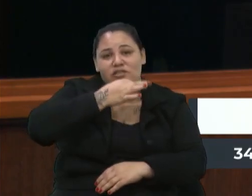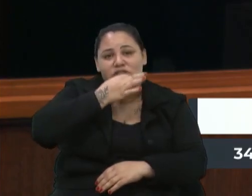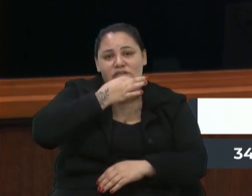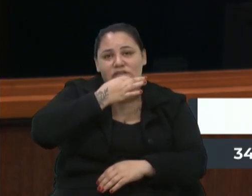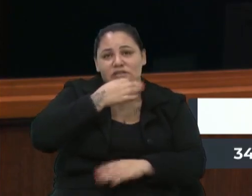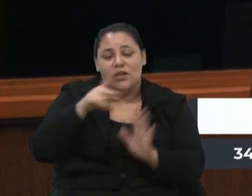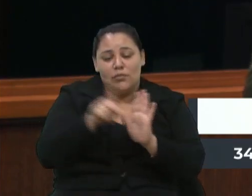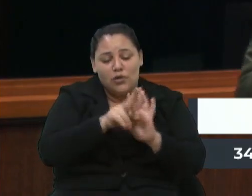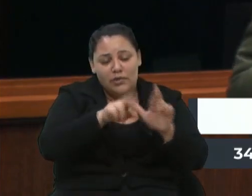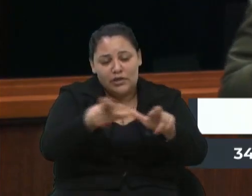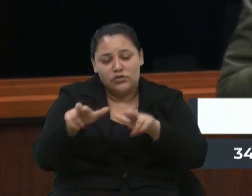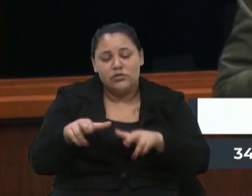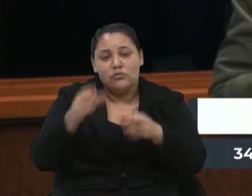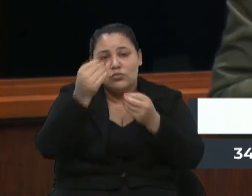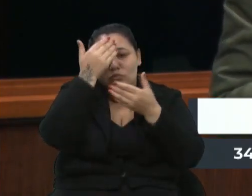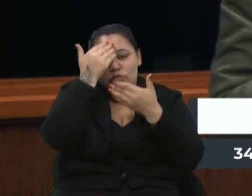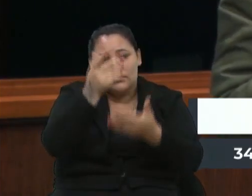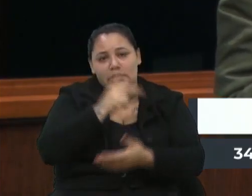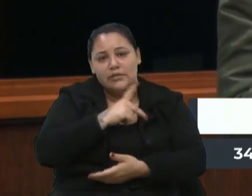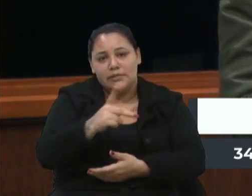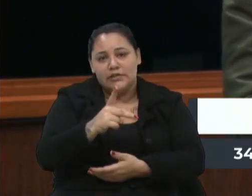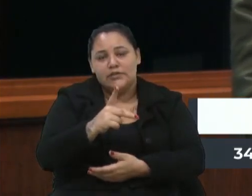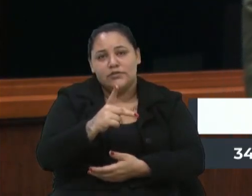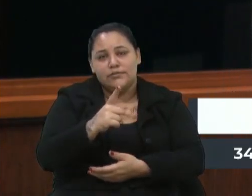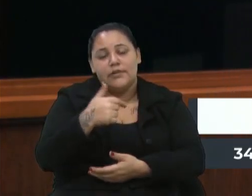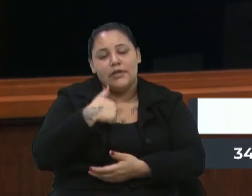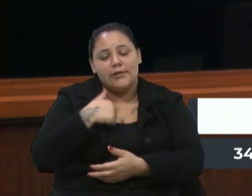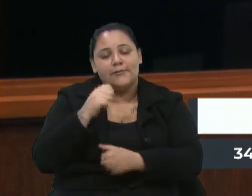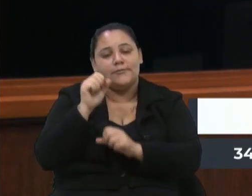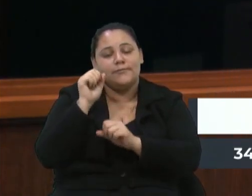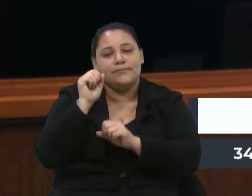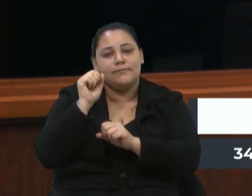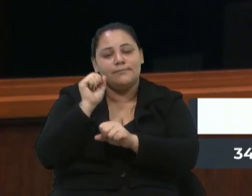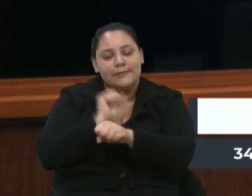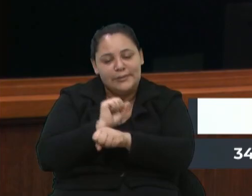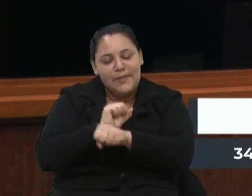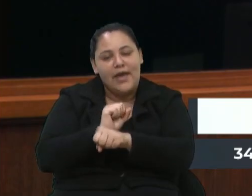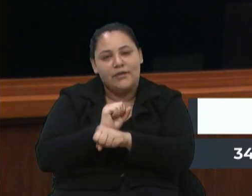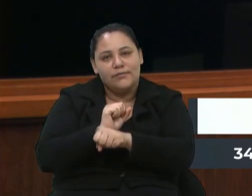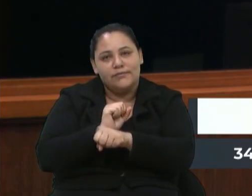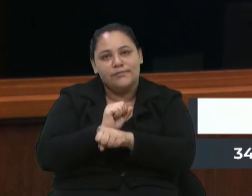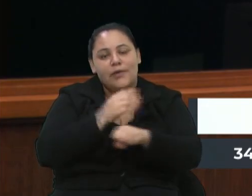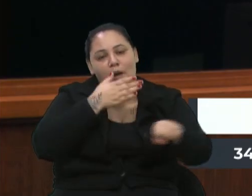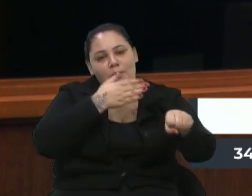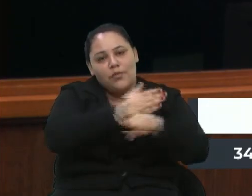região. Muito obrigada, senhor presidente, e eu espero, então, com a aprovação dessa frente.